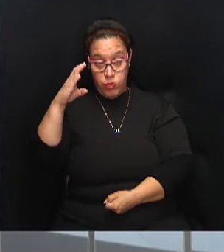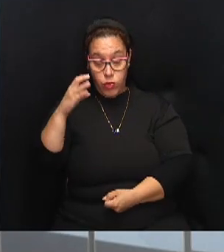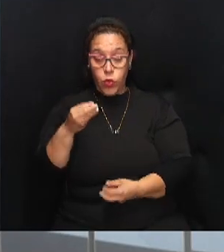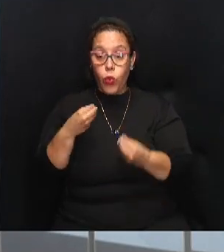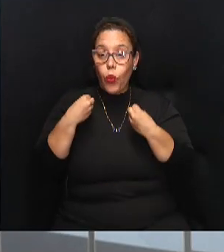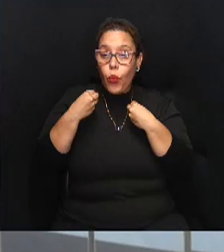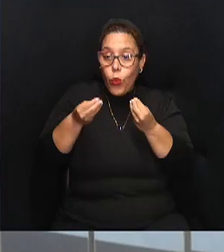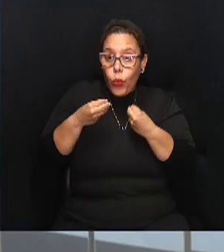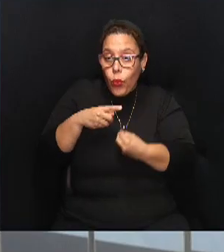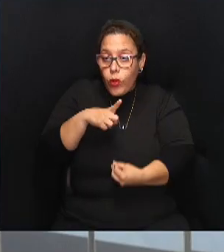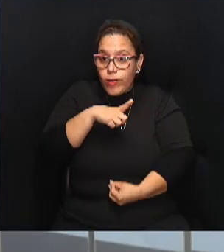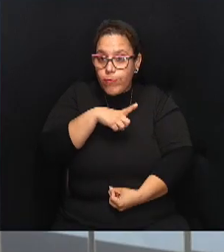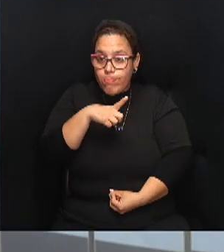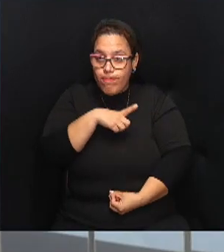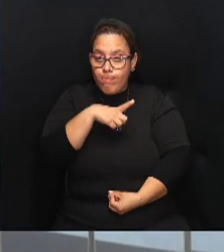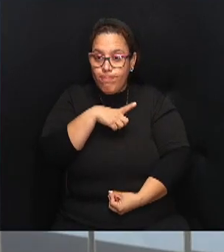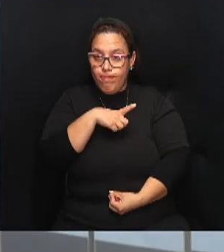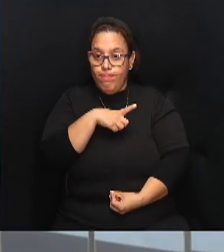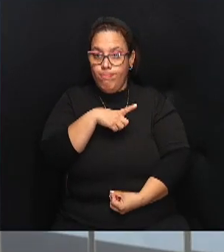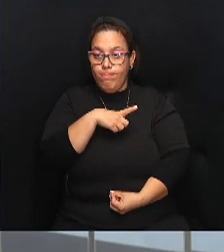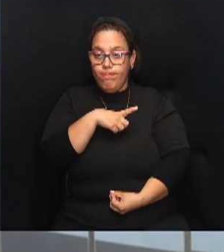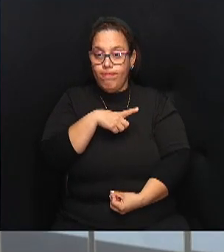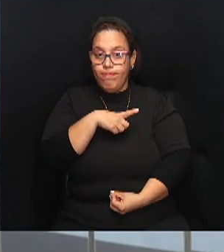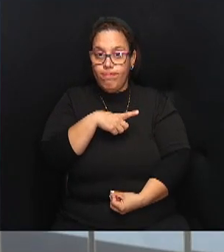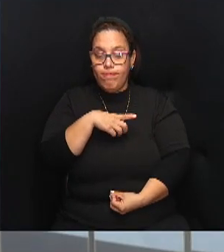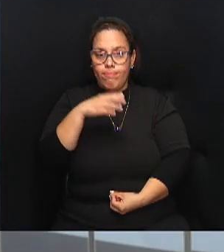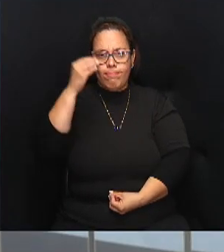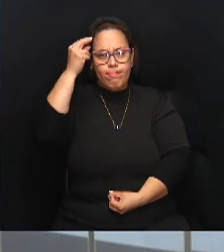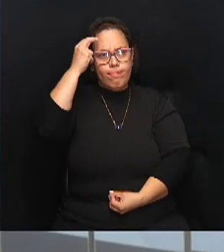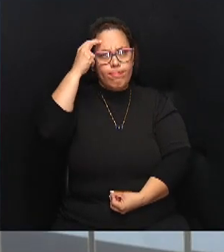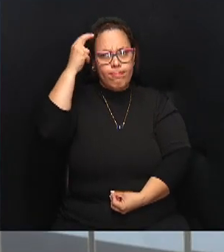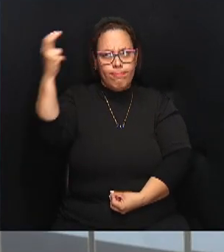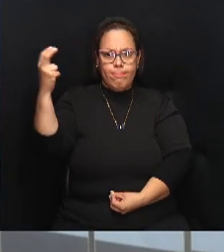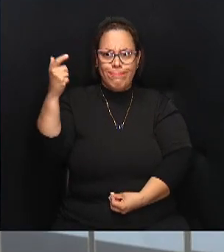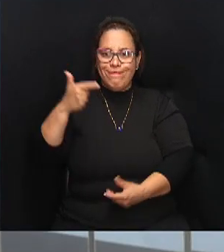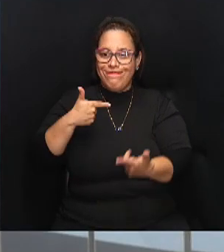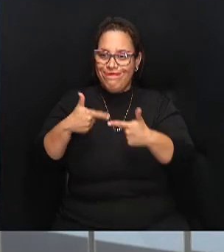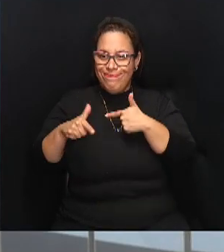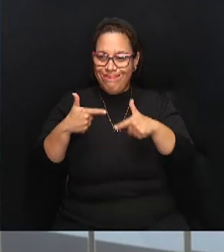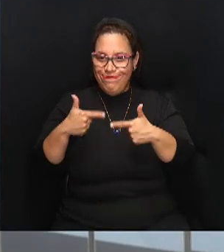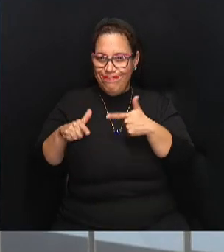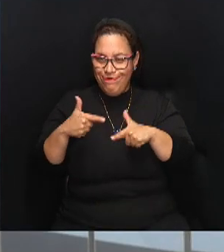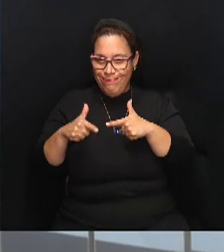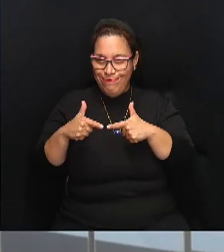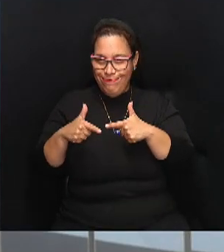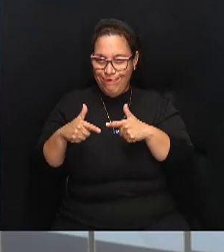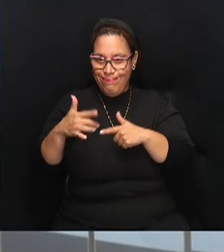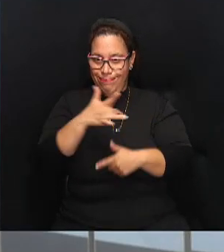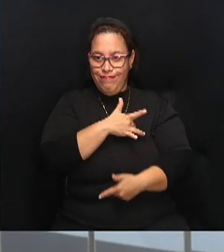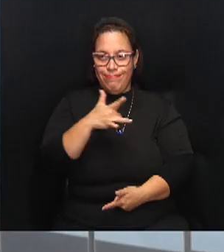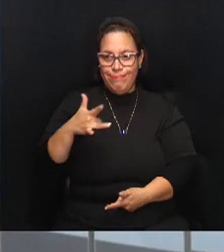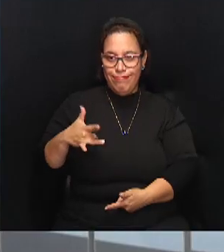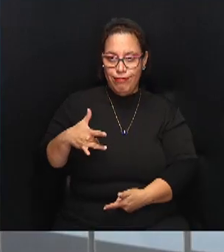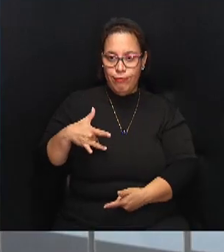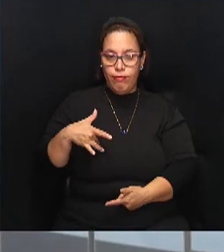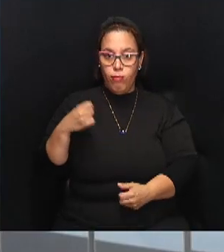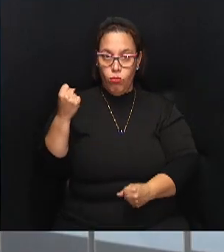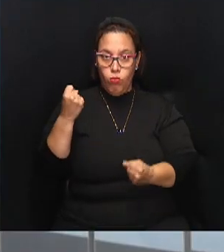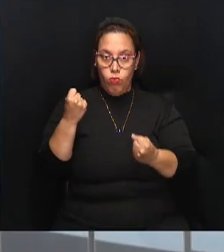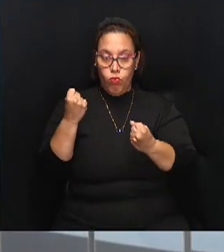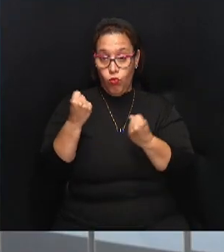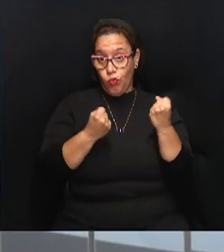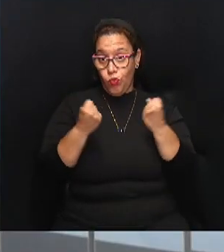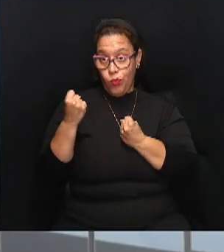tem a expertise no trabalho com a área de saúde de motoristas